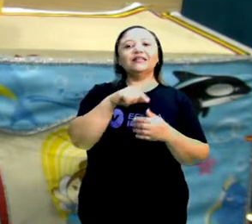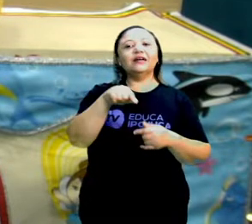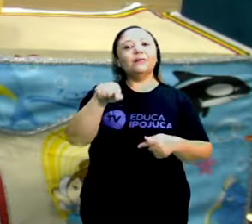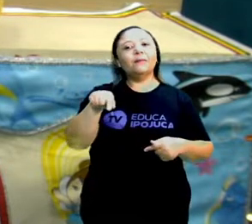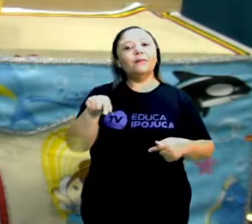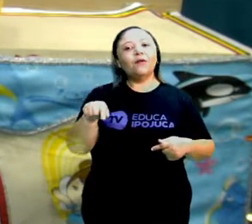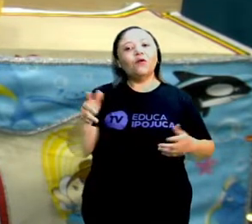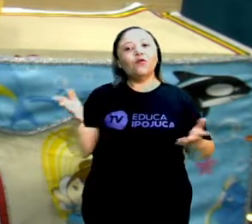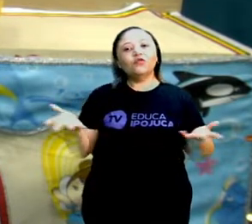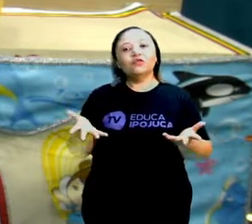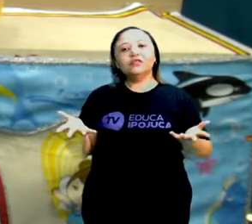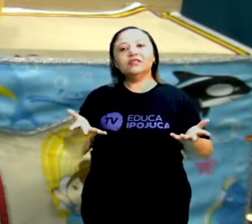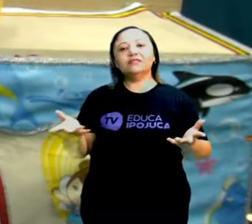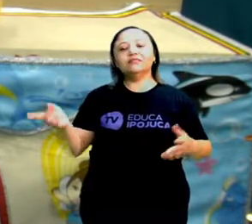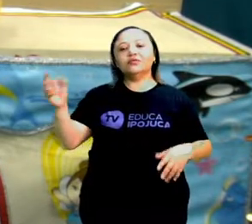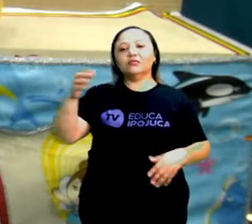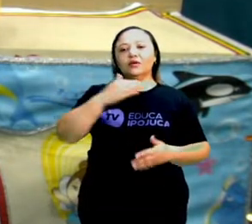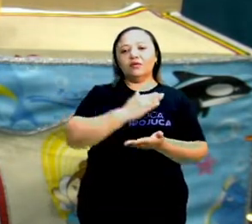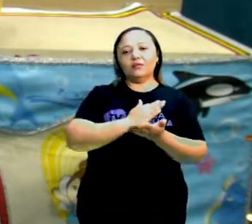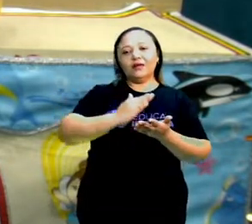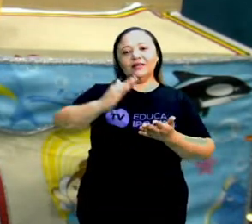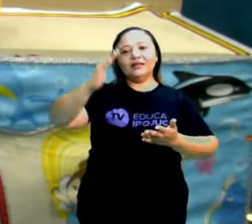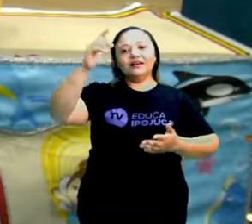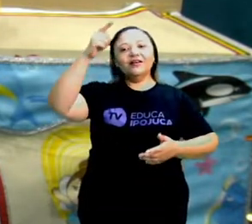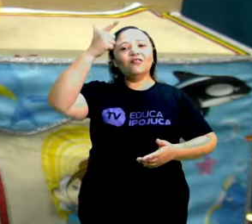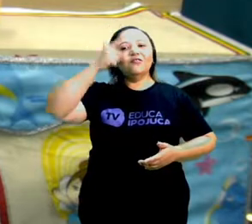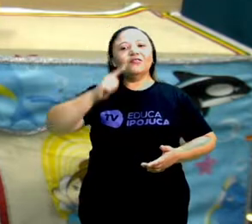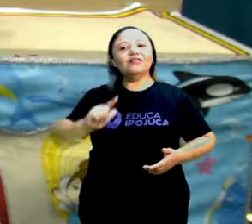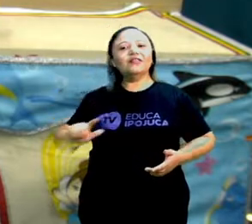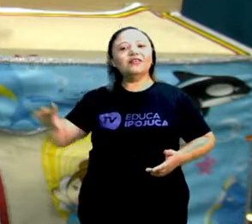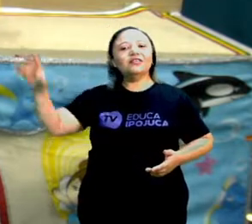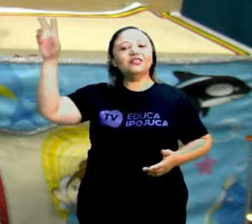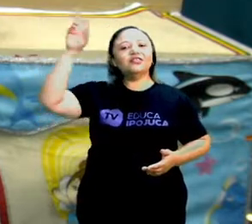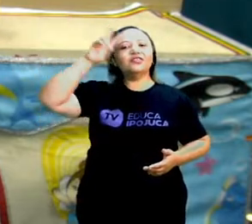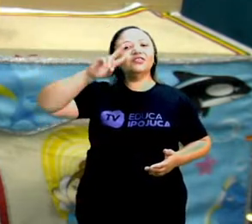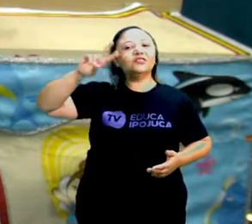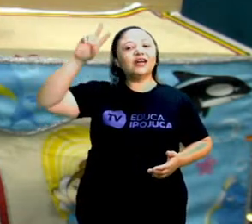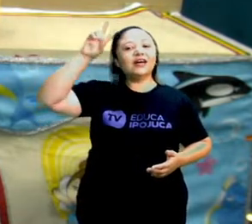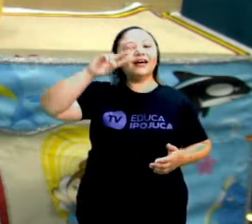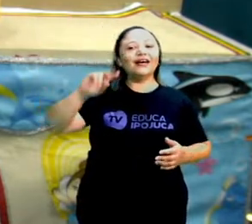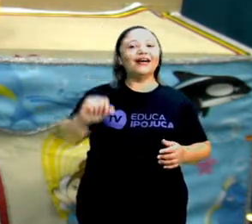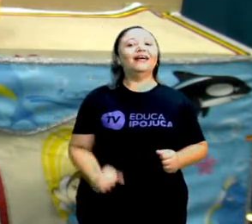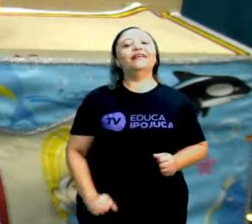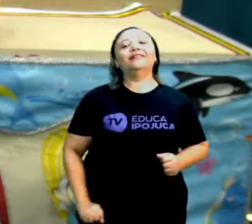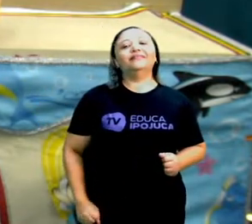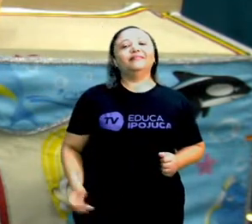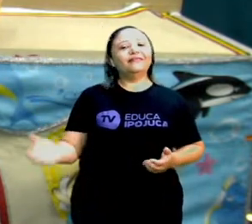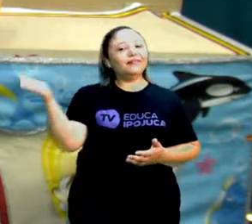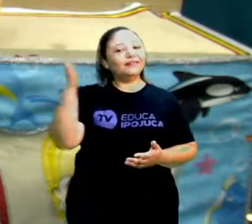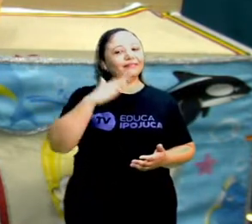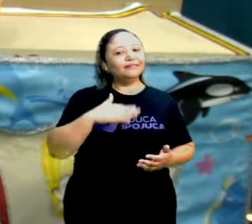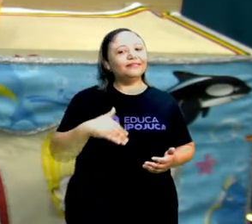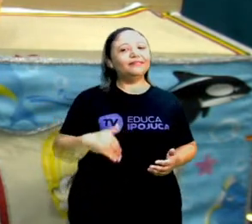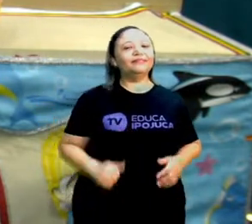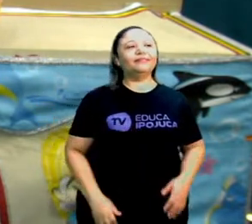Então, hoje vamos para mais uma história, leiturinha? Uhum. Então vamos lá!